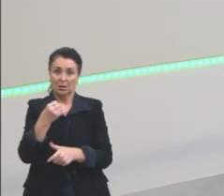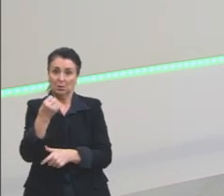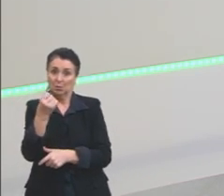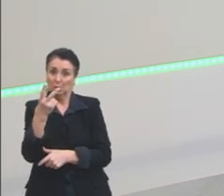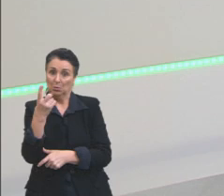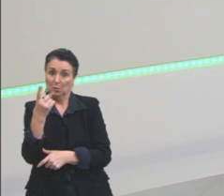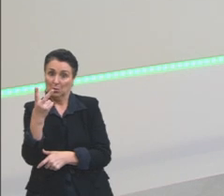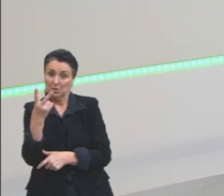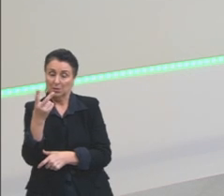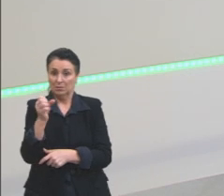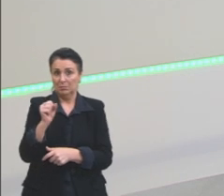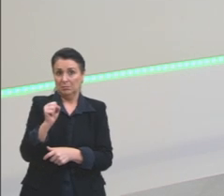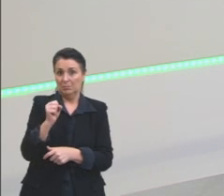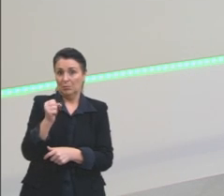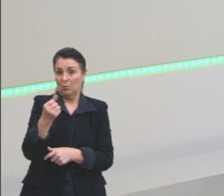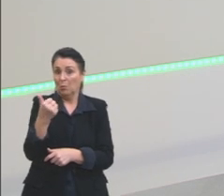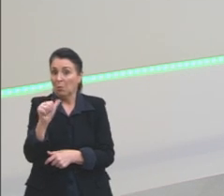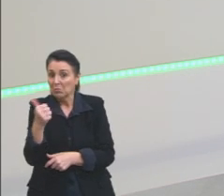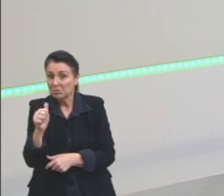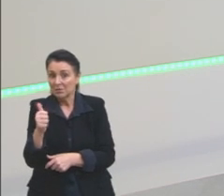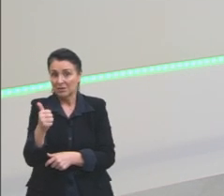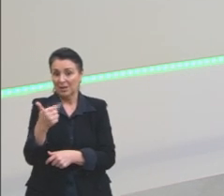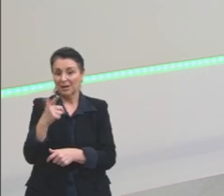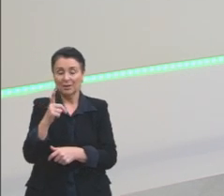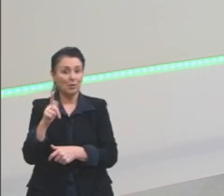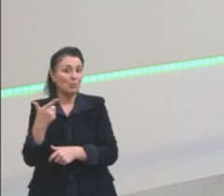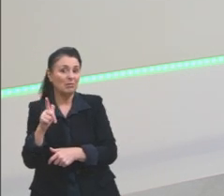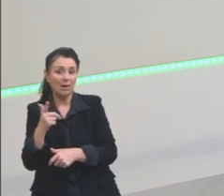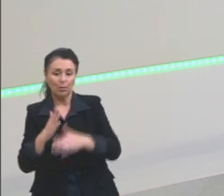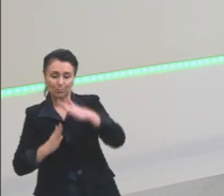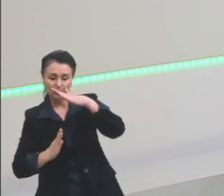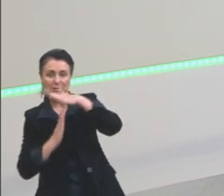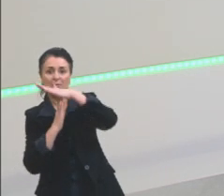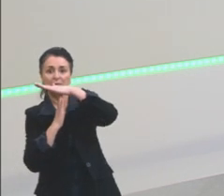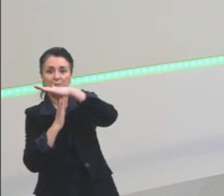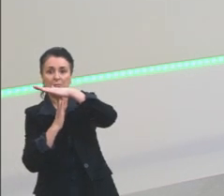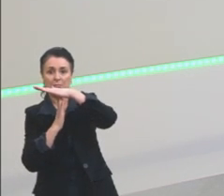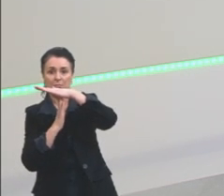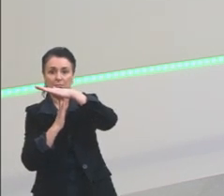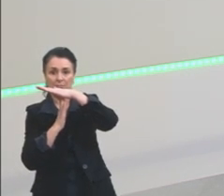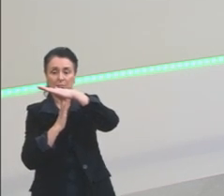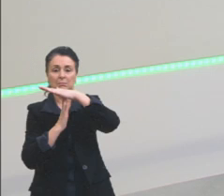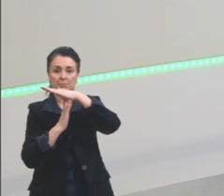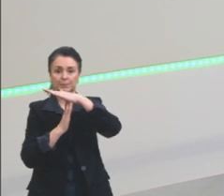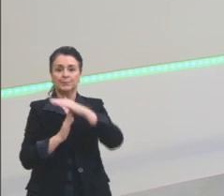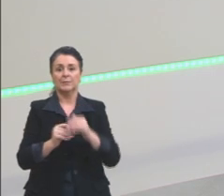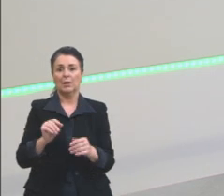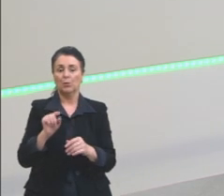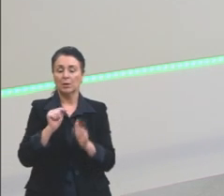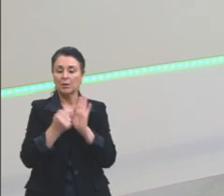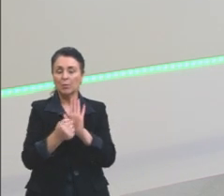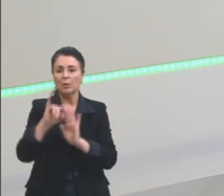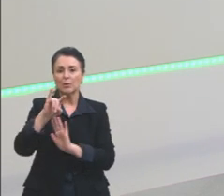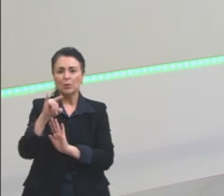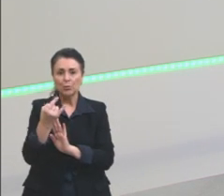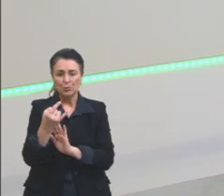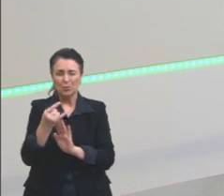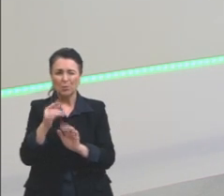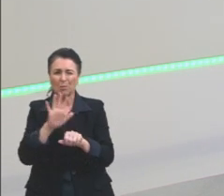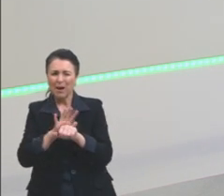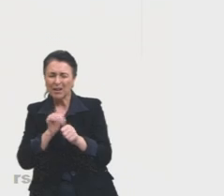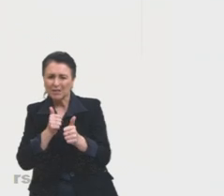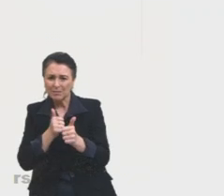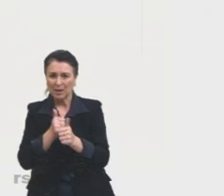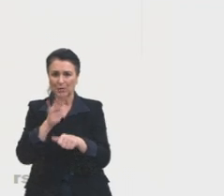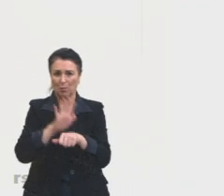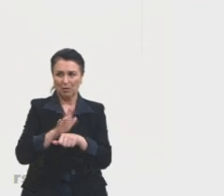ser 12 então vai ser ela não tem toco nela não tem essa essa o final não é o que dá é o último é o mais não